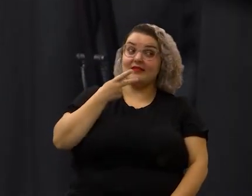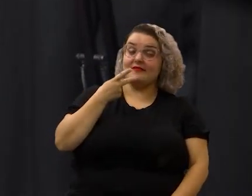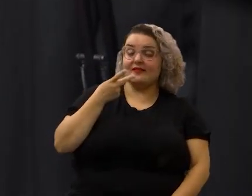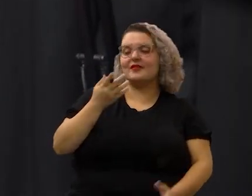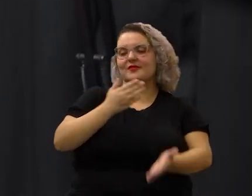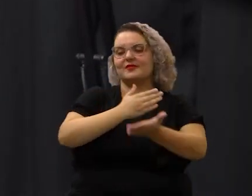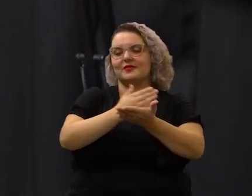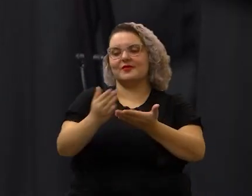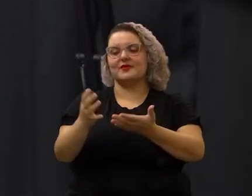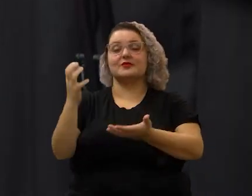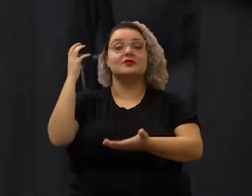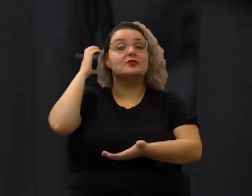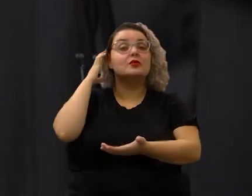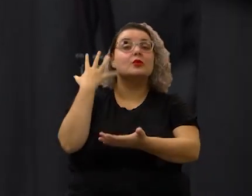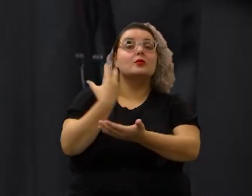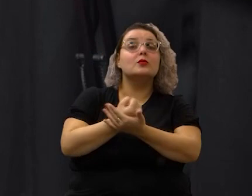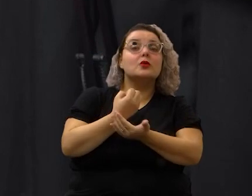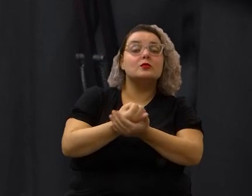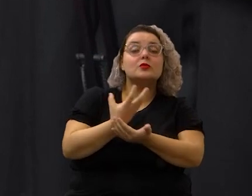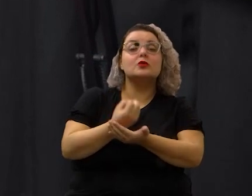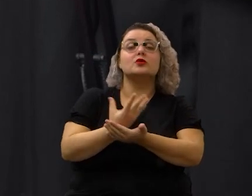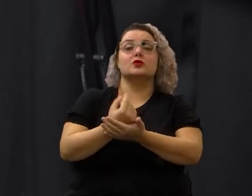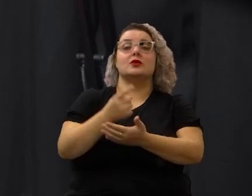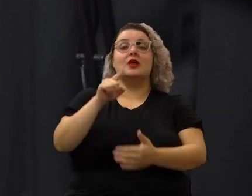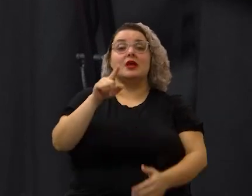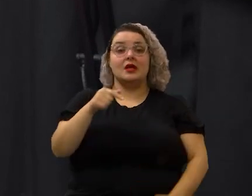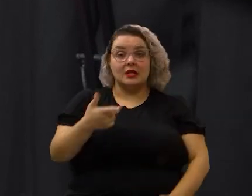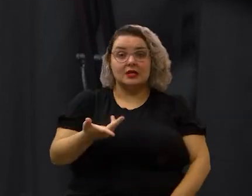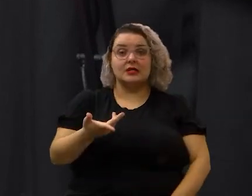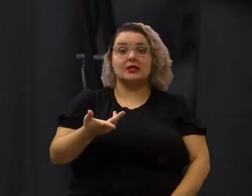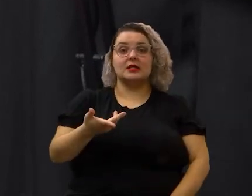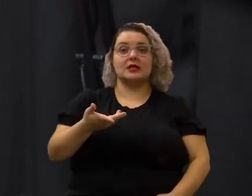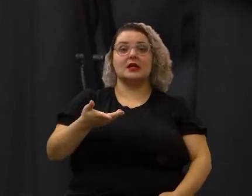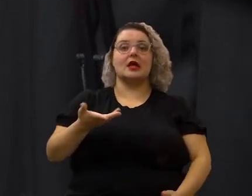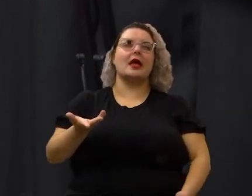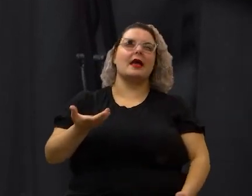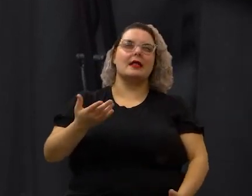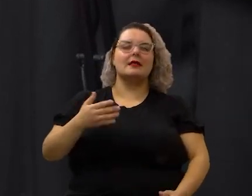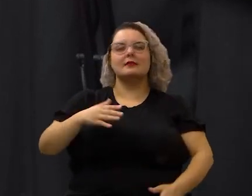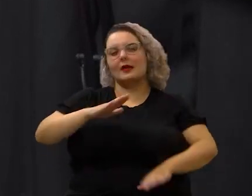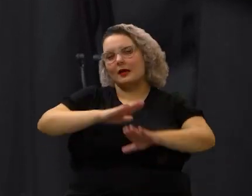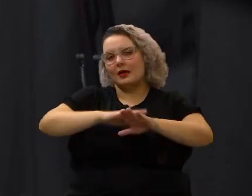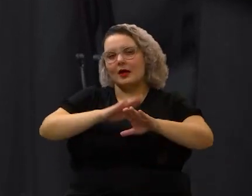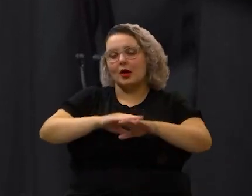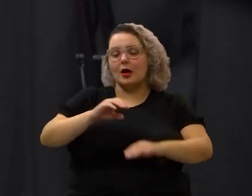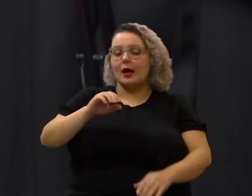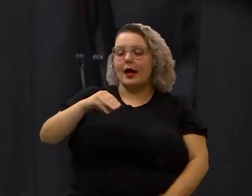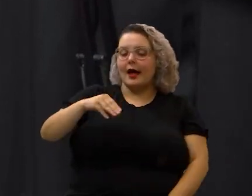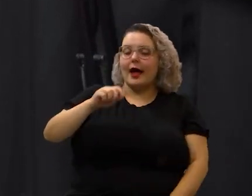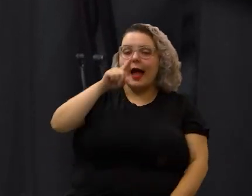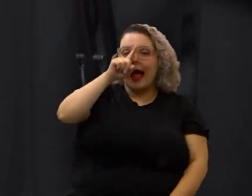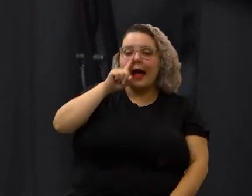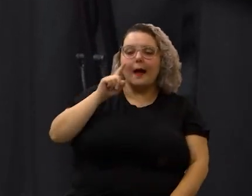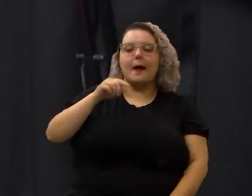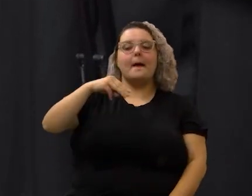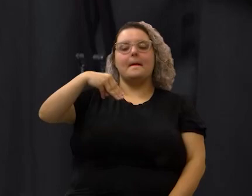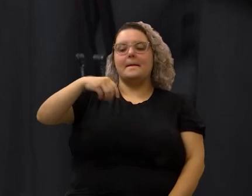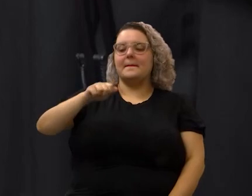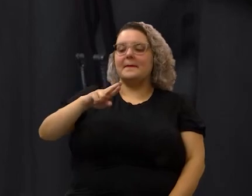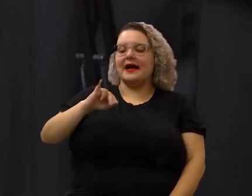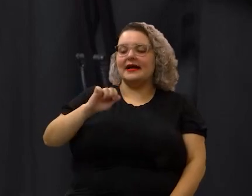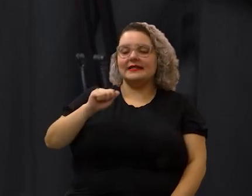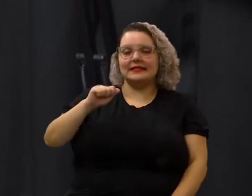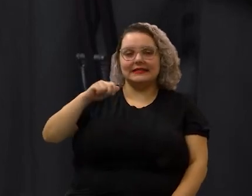no começo aqui do podcast que ela é de origem amarela. Olha, ela chama, na verdade, Mariana